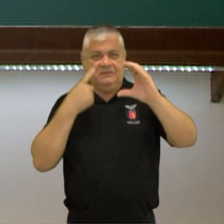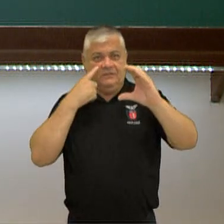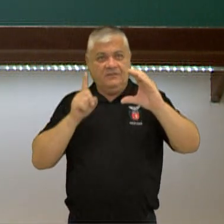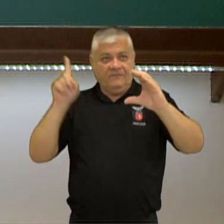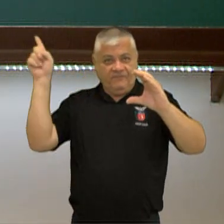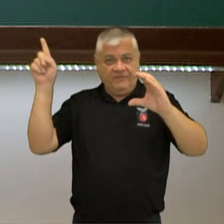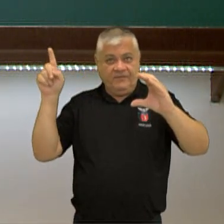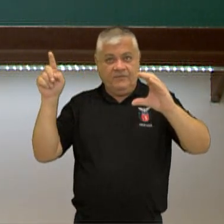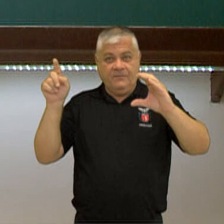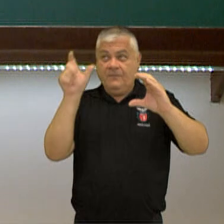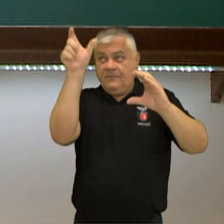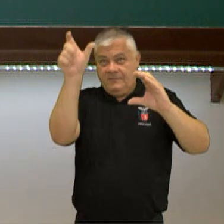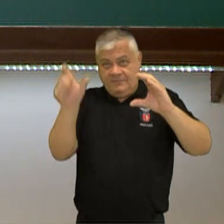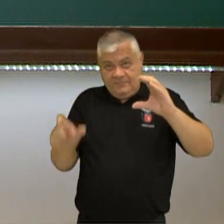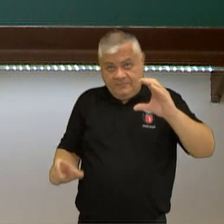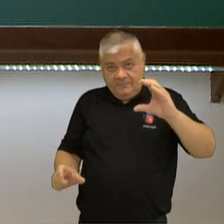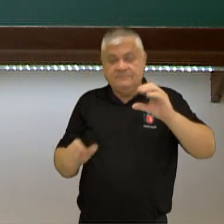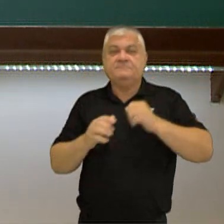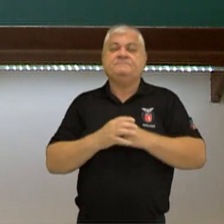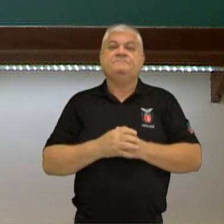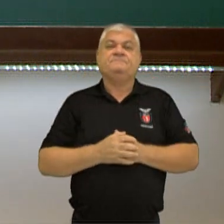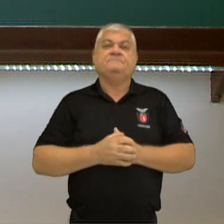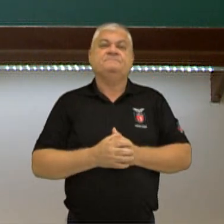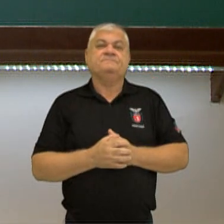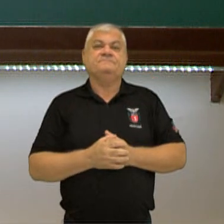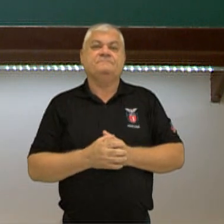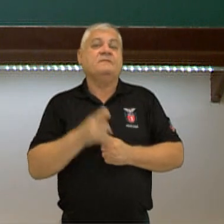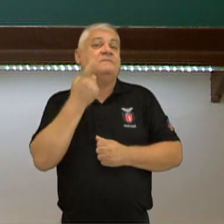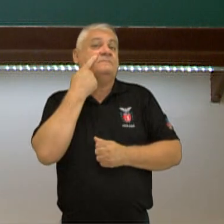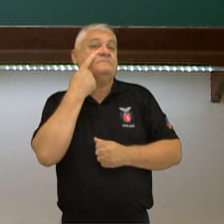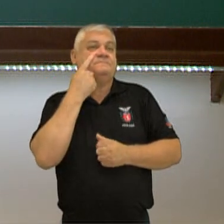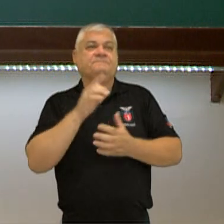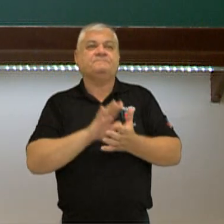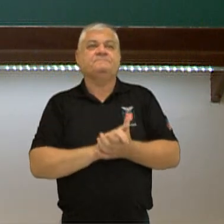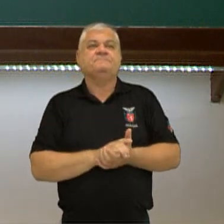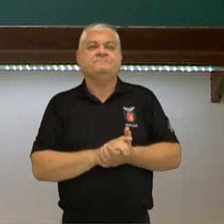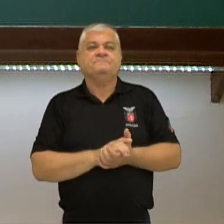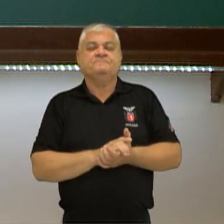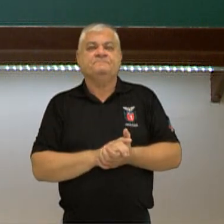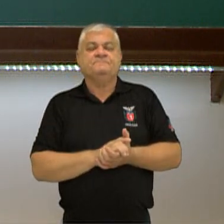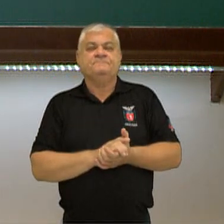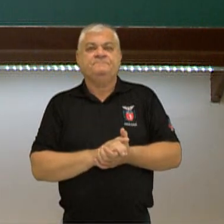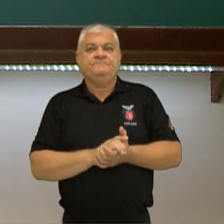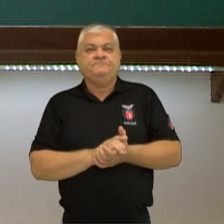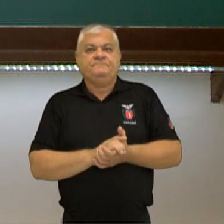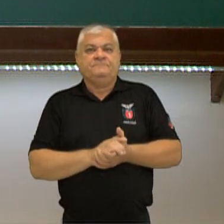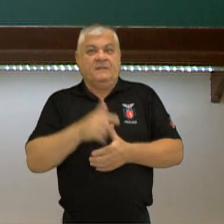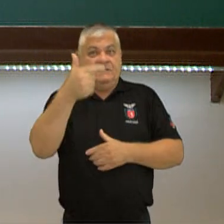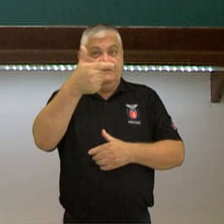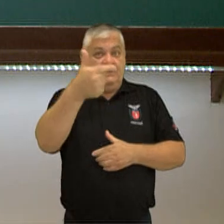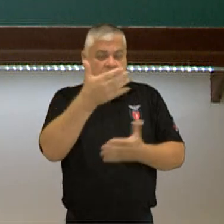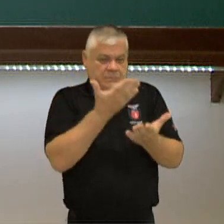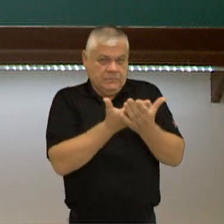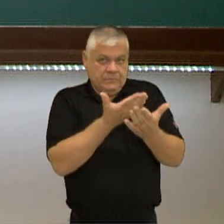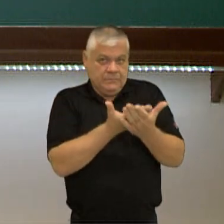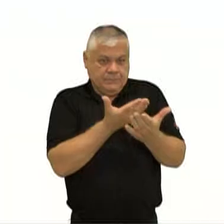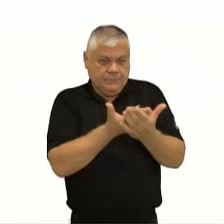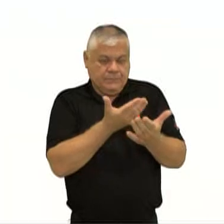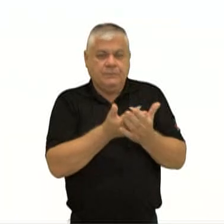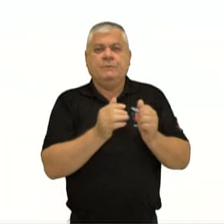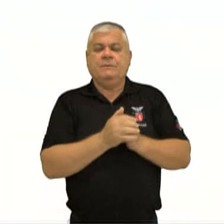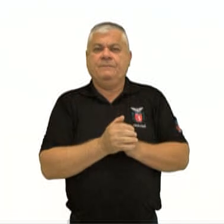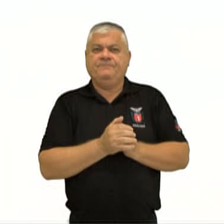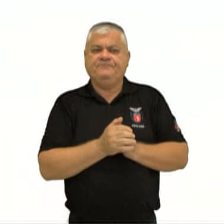gente acabou de ver, tá bem? Então, vamos dar sequência. O segundo postulado de Kekulé-Cooper, ele